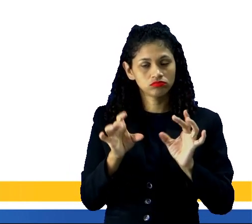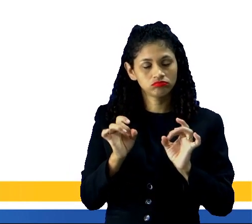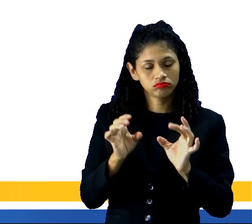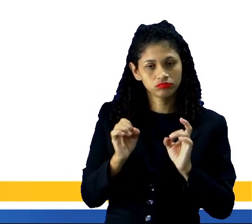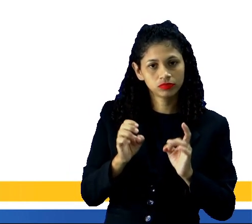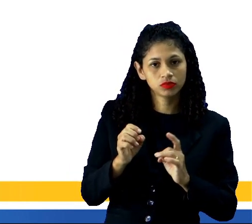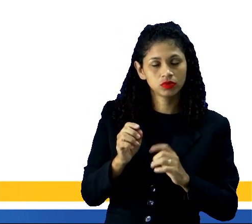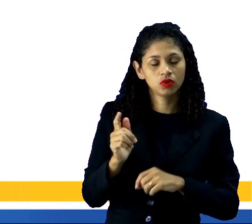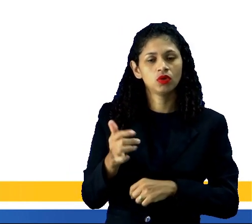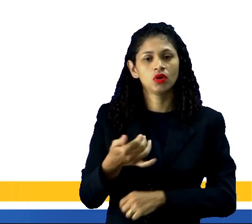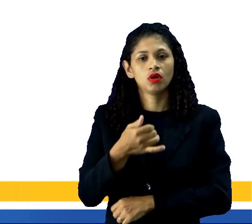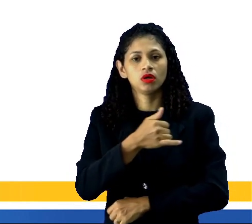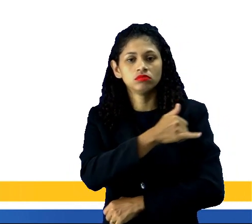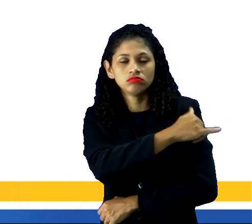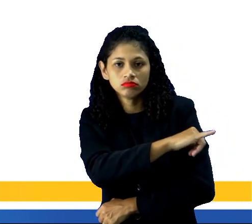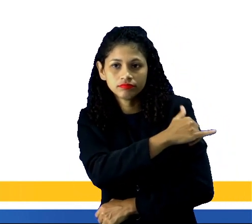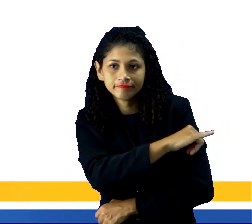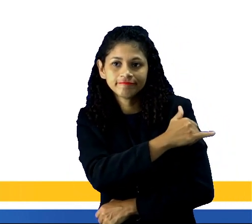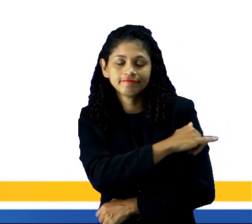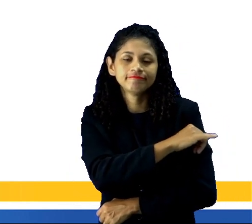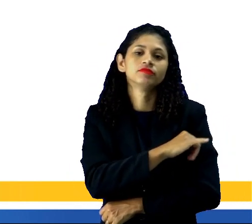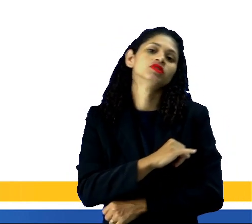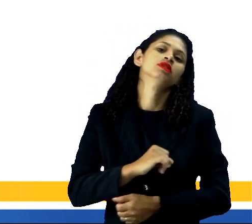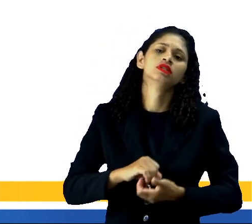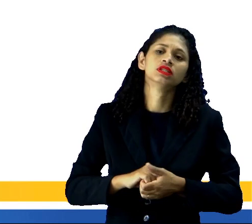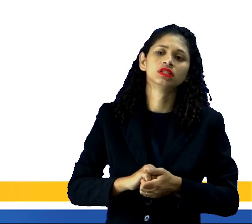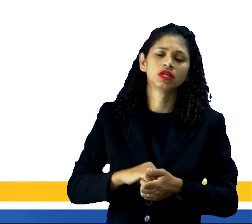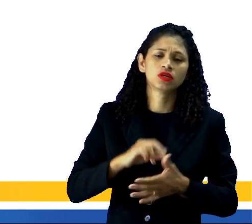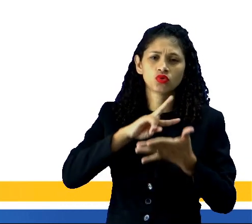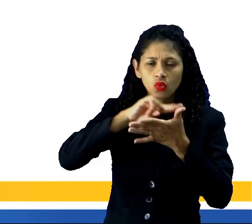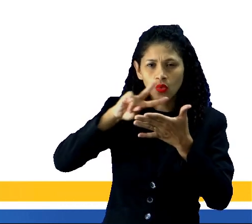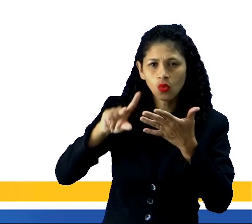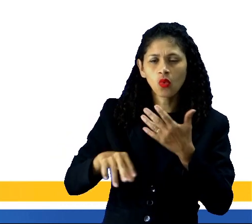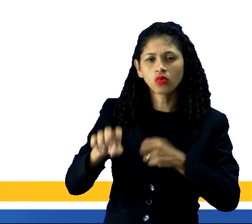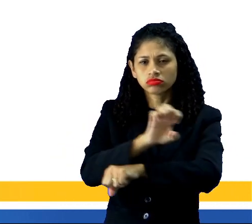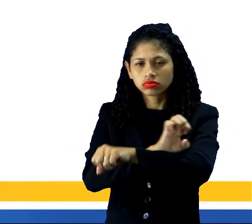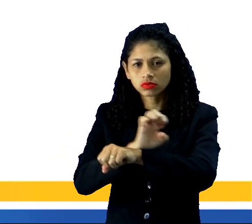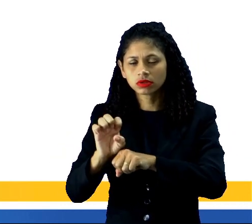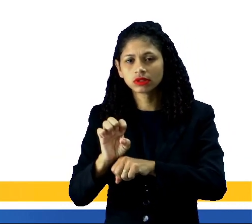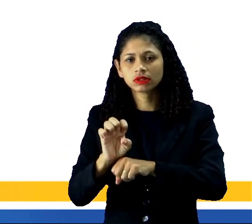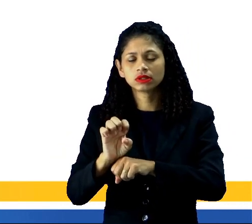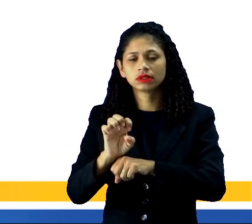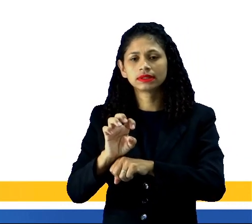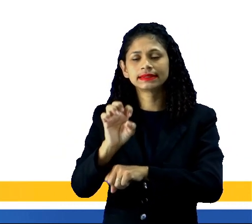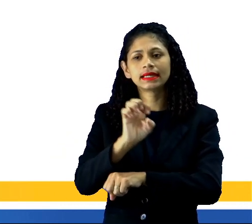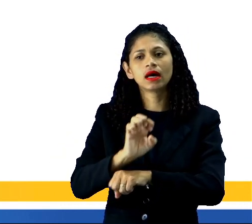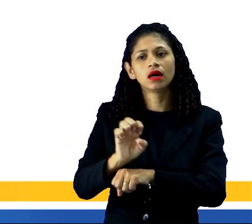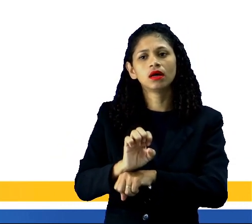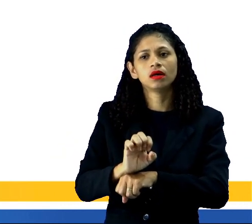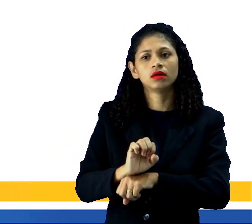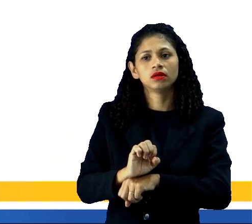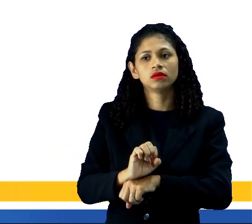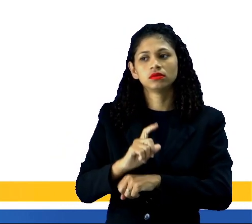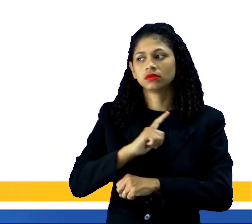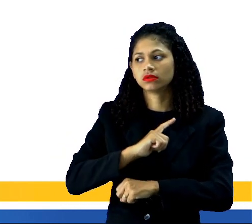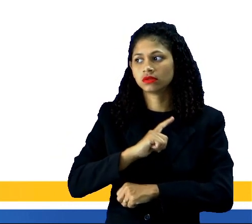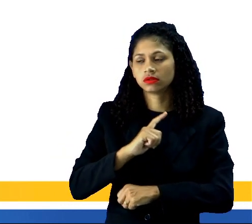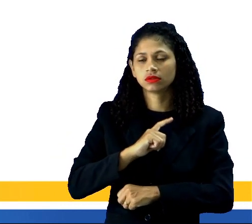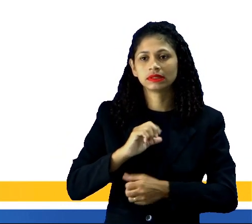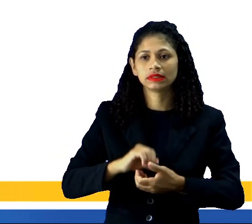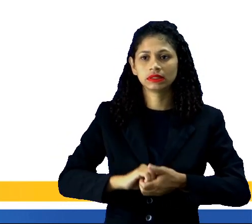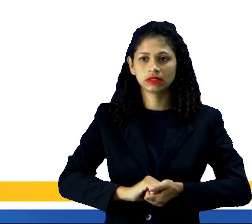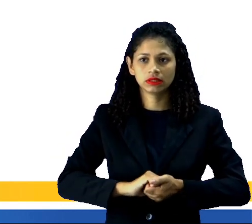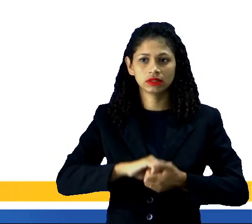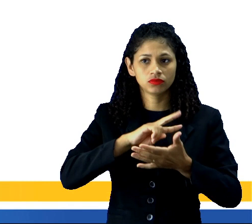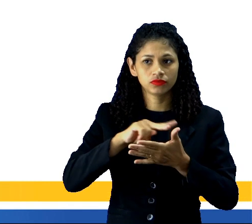Janeiro, Recife e São Paulo era suprido por escravos que vinham da costa leste africana, ali o Oceano